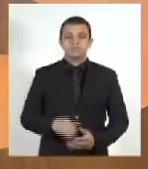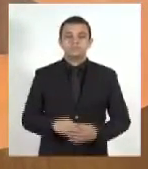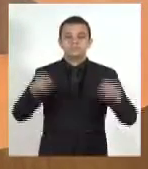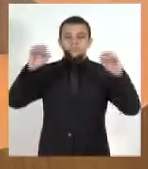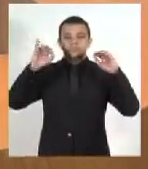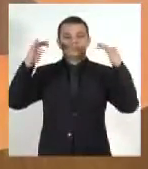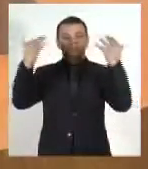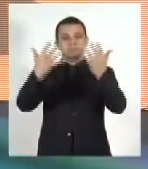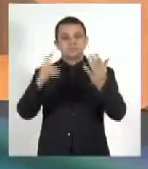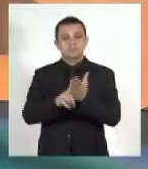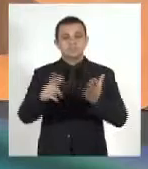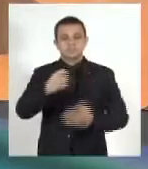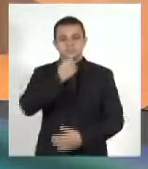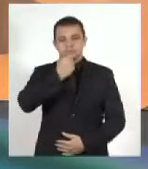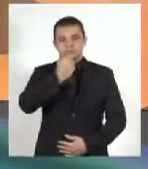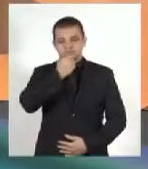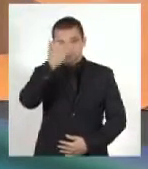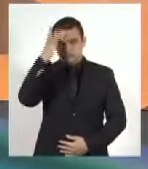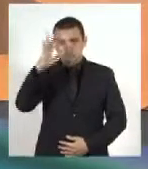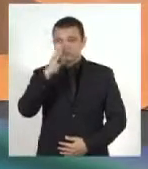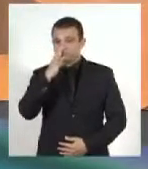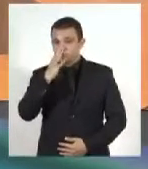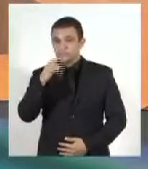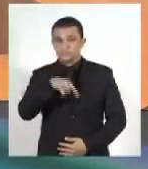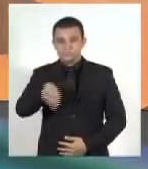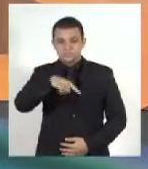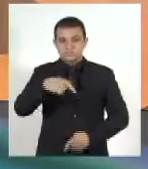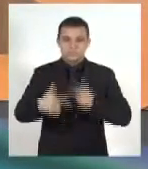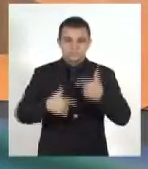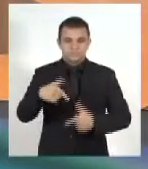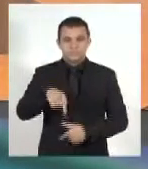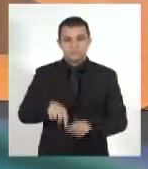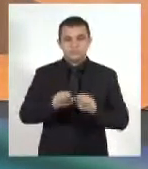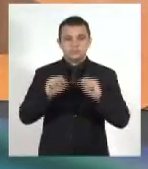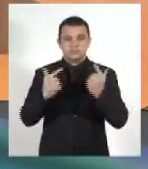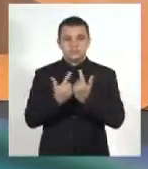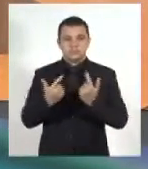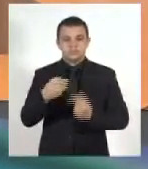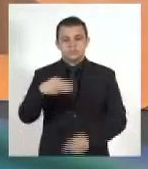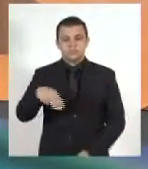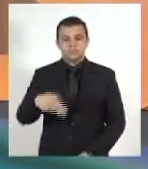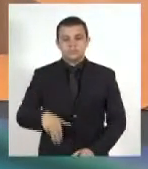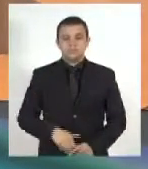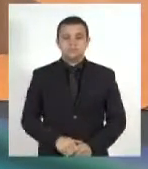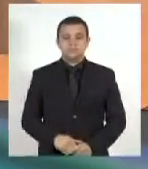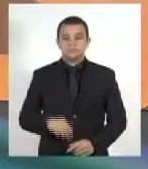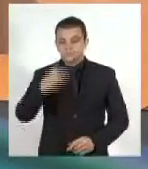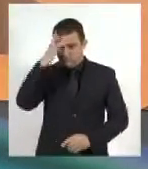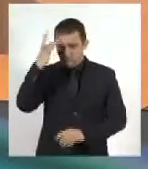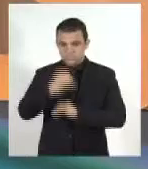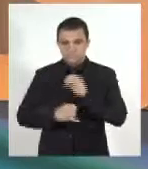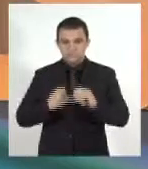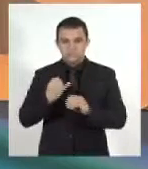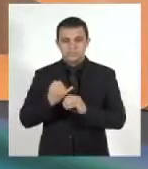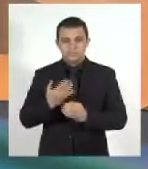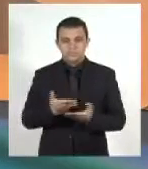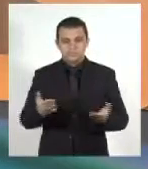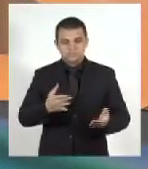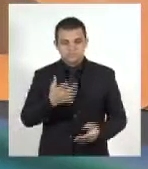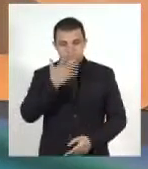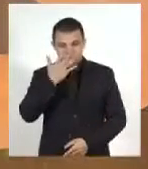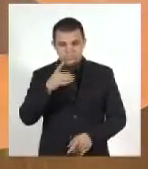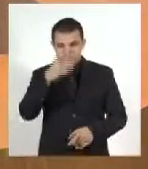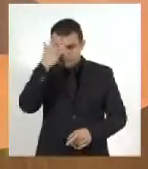galeria, imprensa que acompanha os nossos trabalhos na Assembleia Legislativa do Estado do Maranhão, internautas,